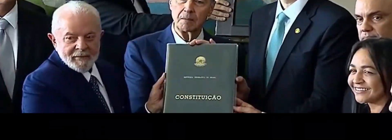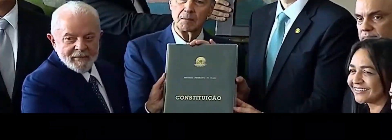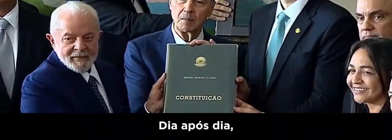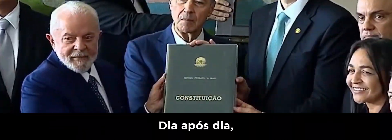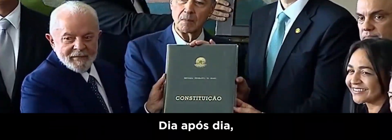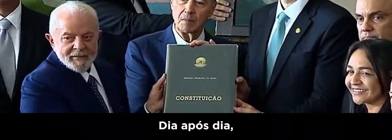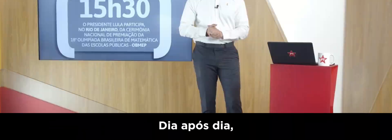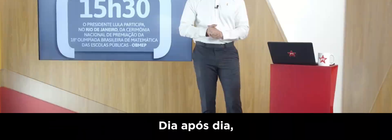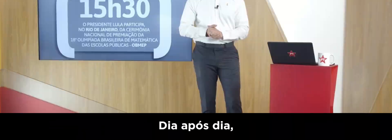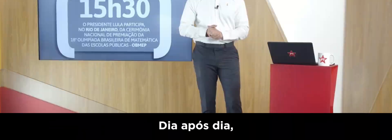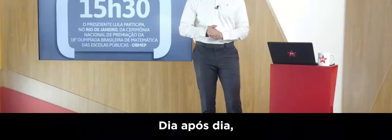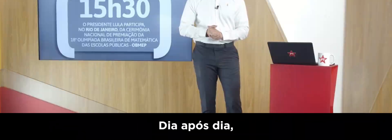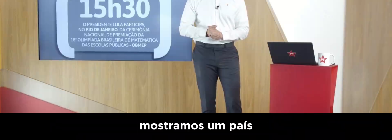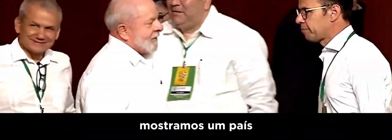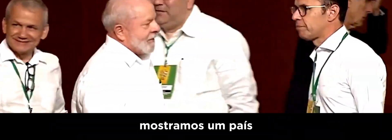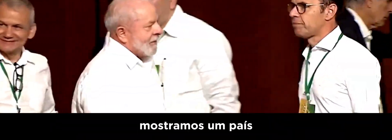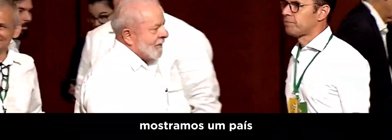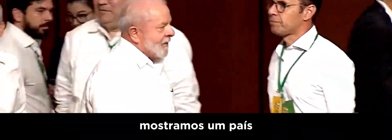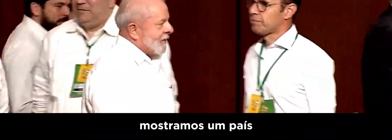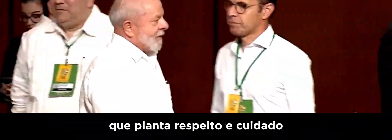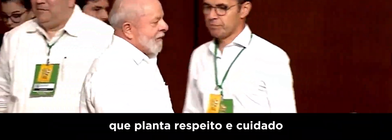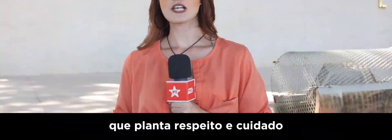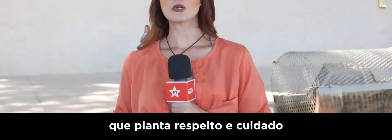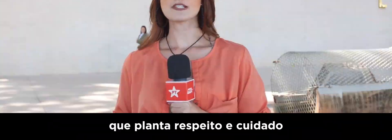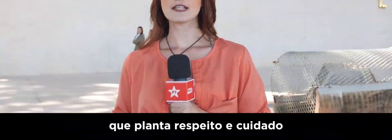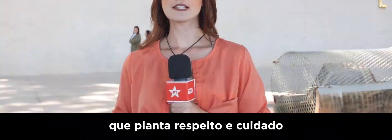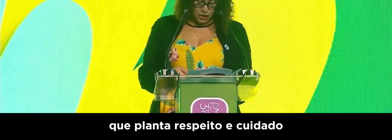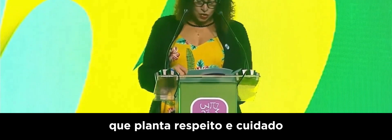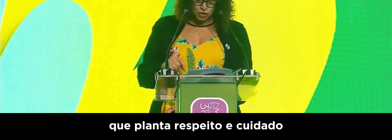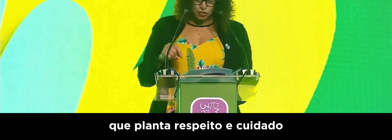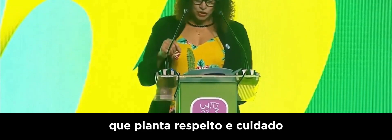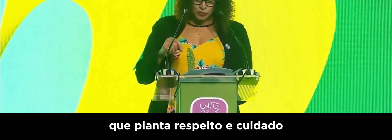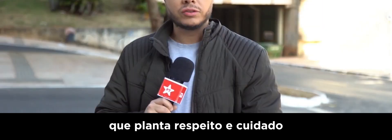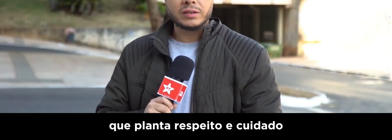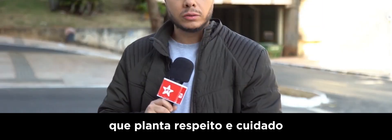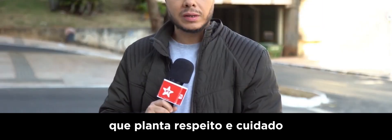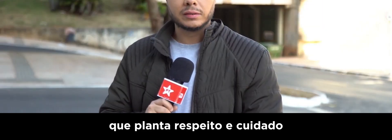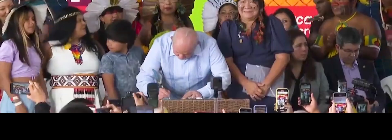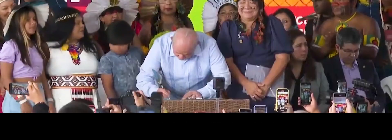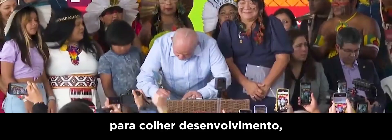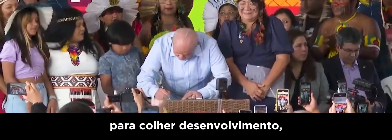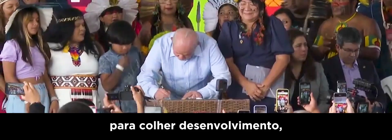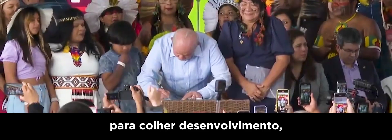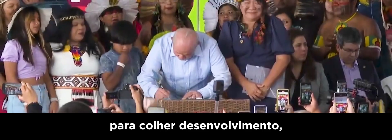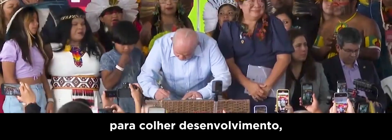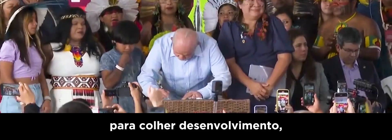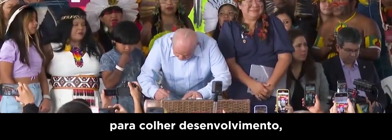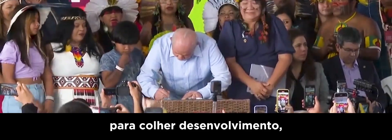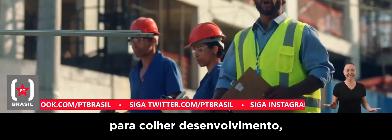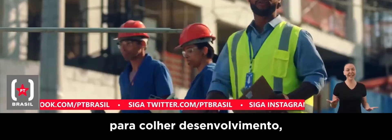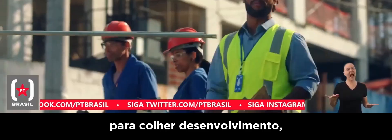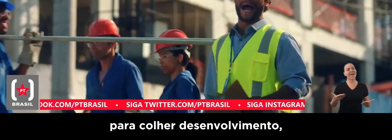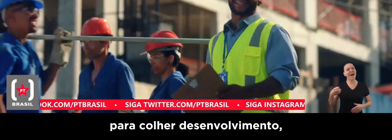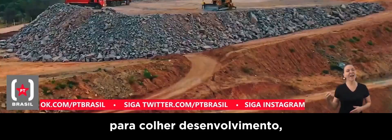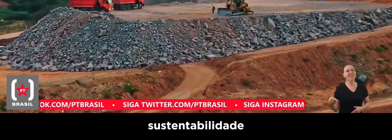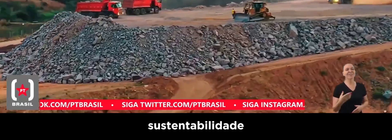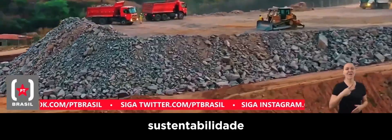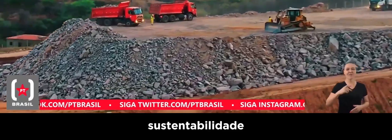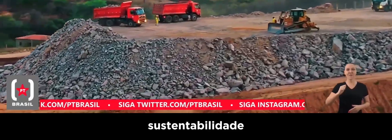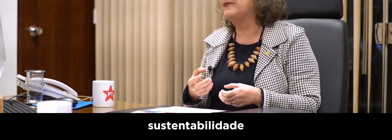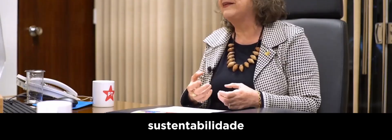reconstrução. Dia após dia, mostramos um país que planta respeito e cuidado para acolher